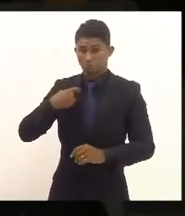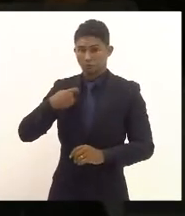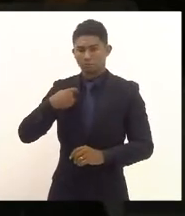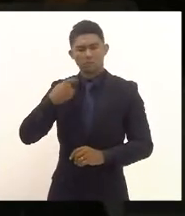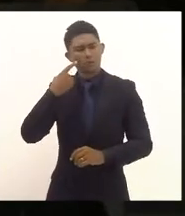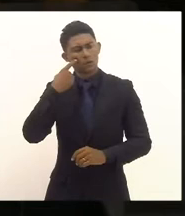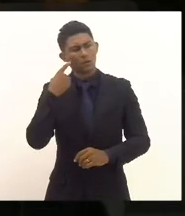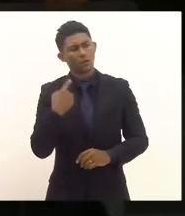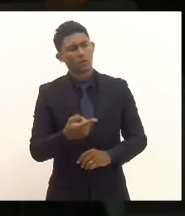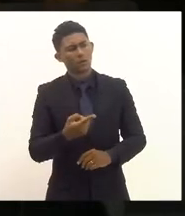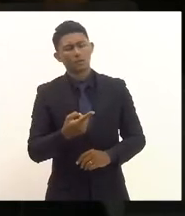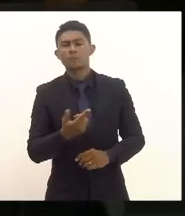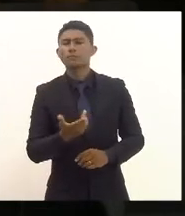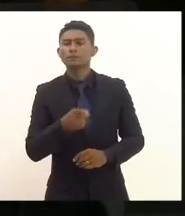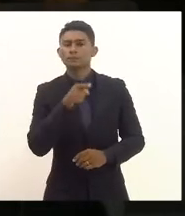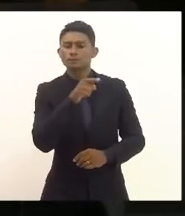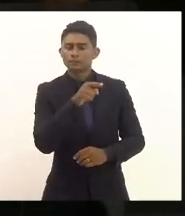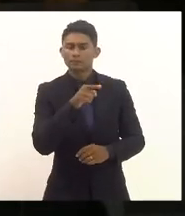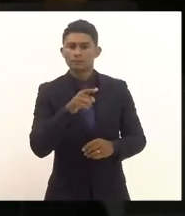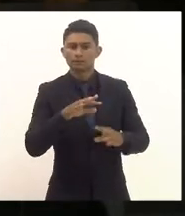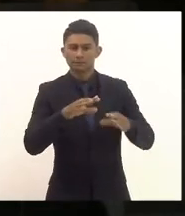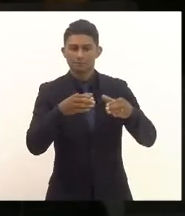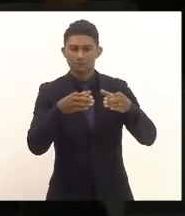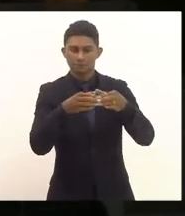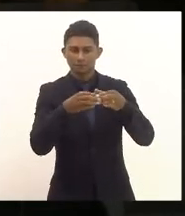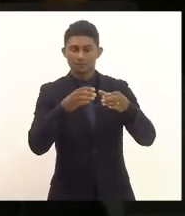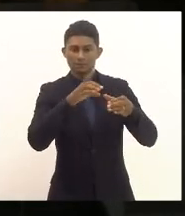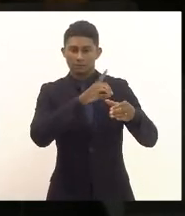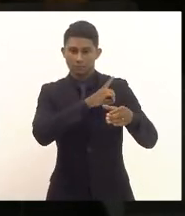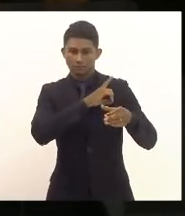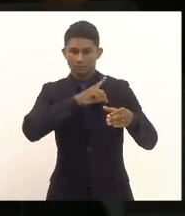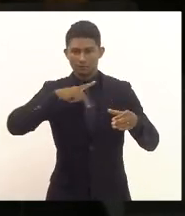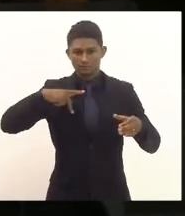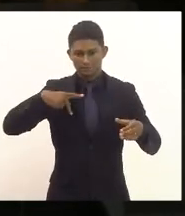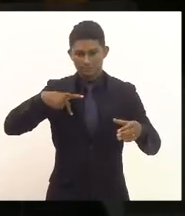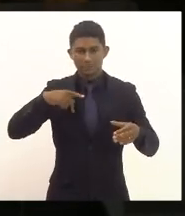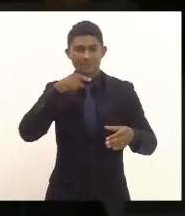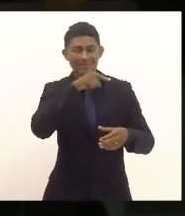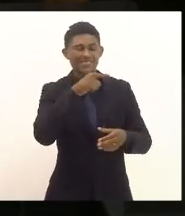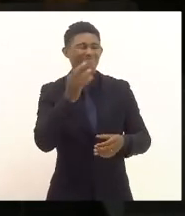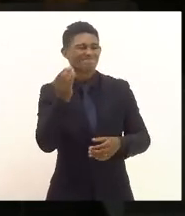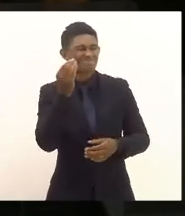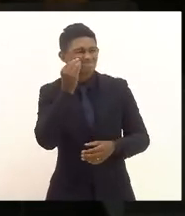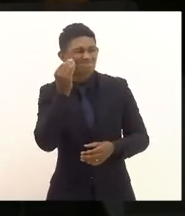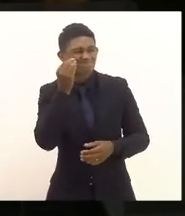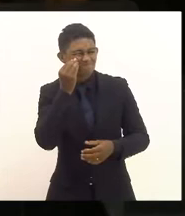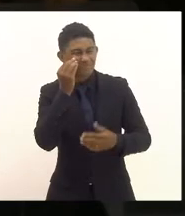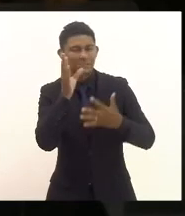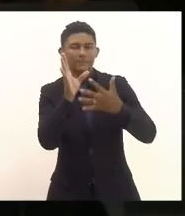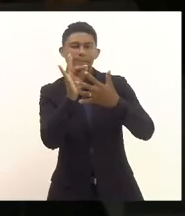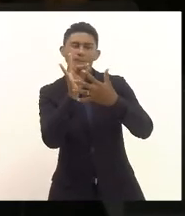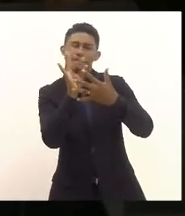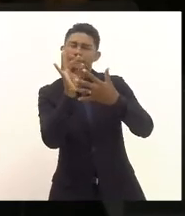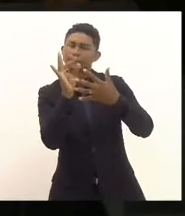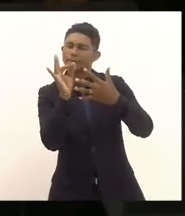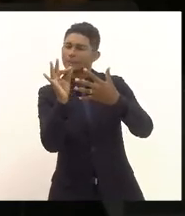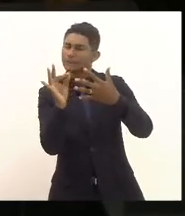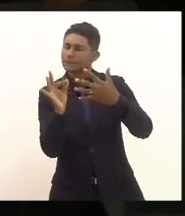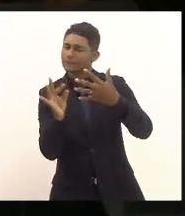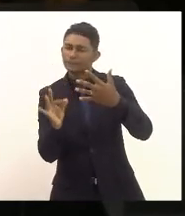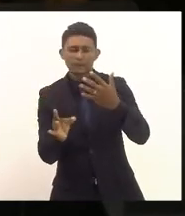o que a defensoria procurou detalhar ao máximo possível né